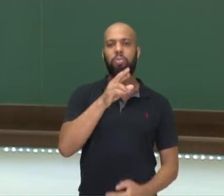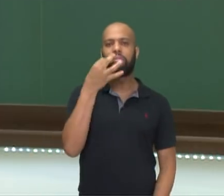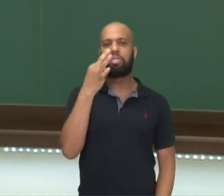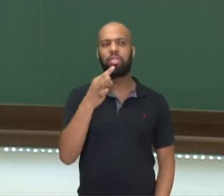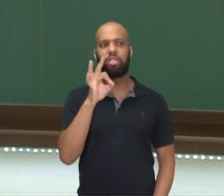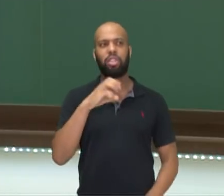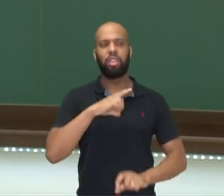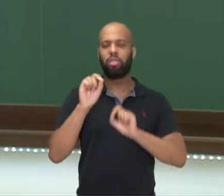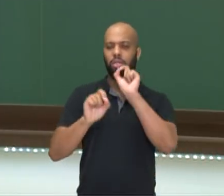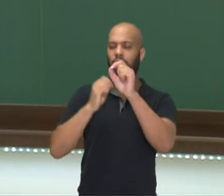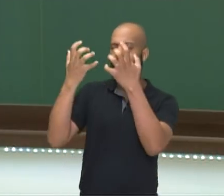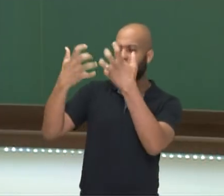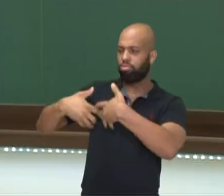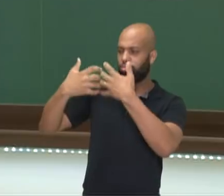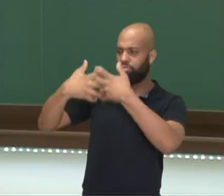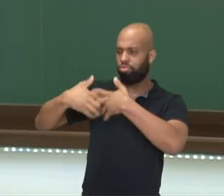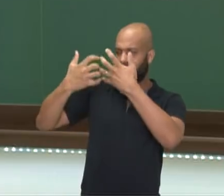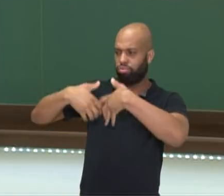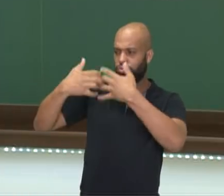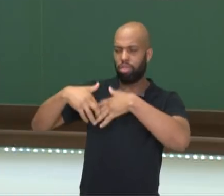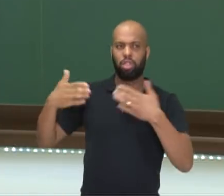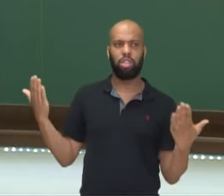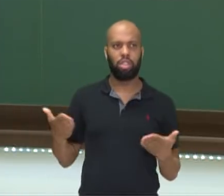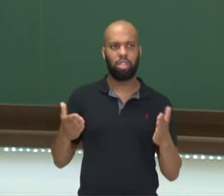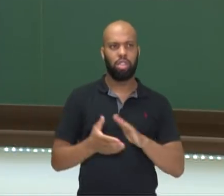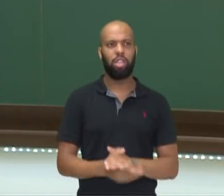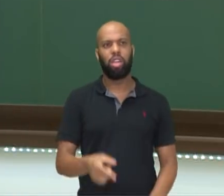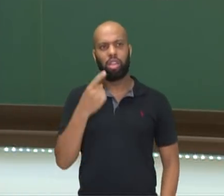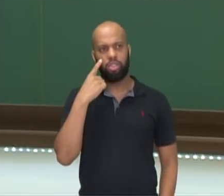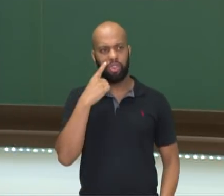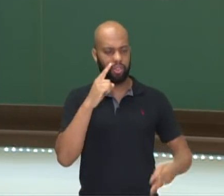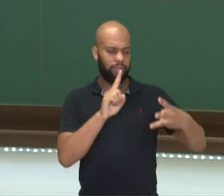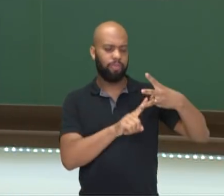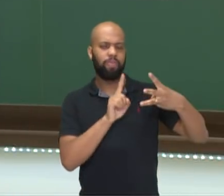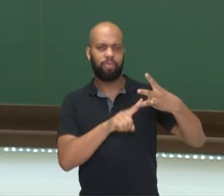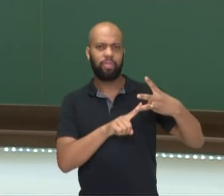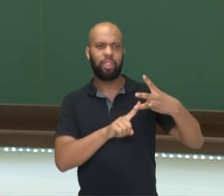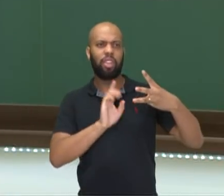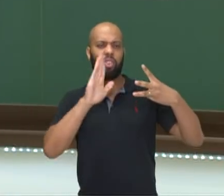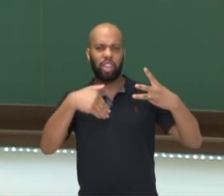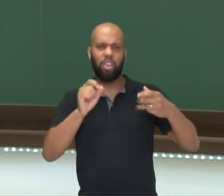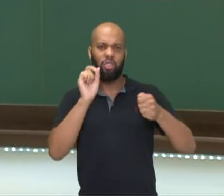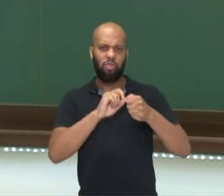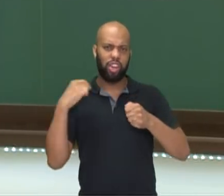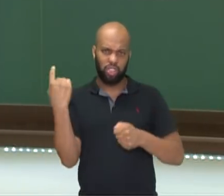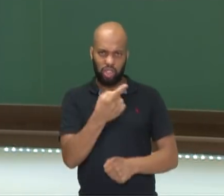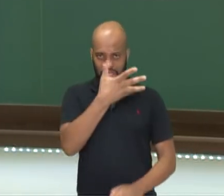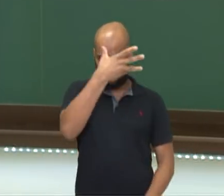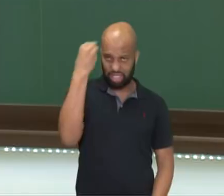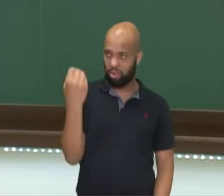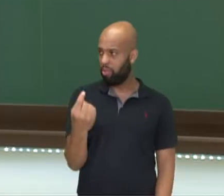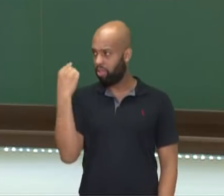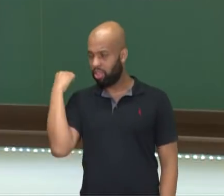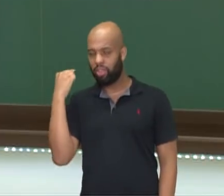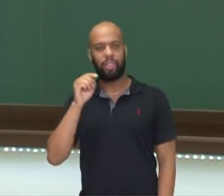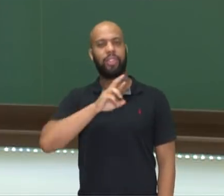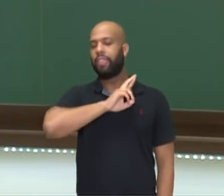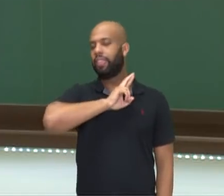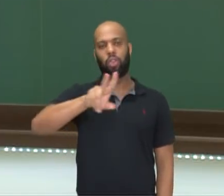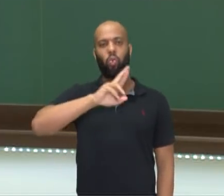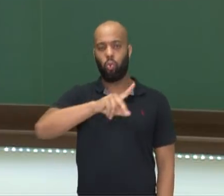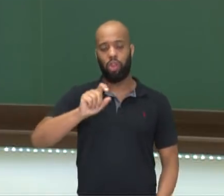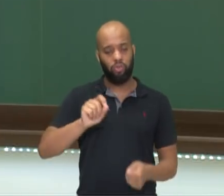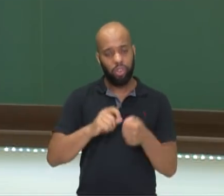fazer raciocínio lógico, exercício de raciocínio lógico. Será que o ritual faz com que a gente esqueça o passado? Não,